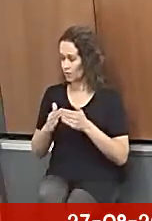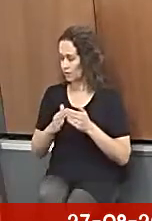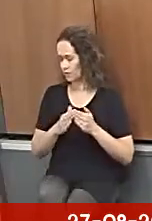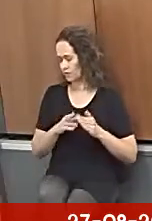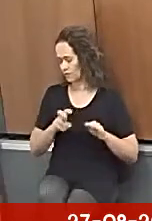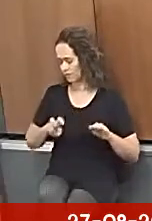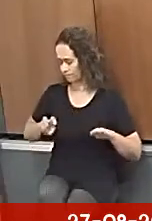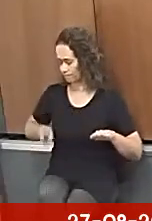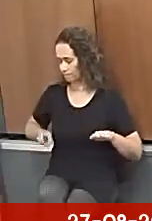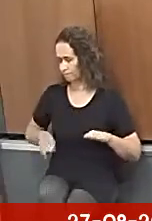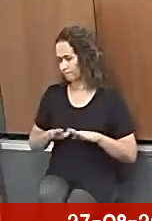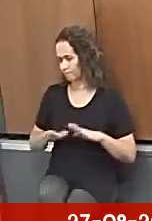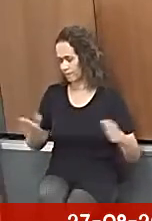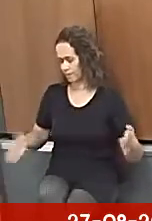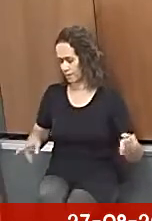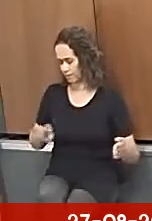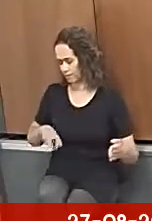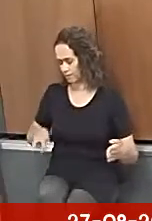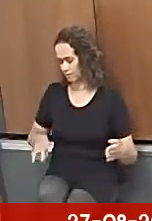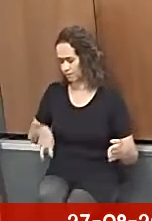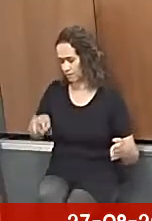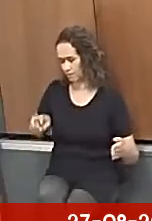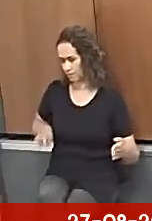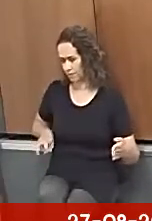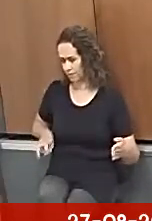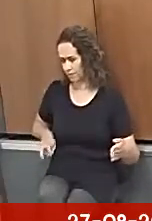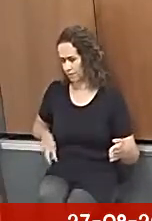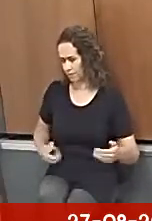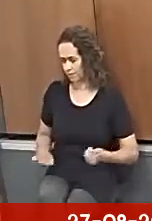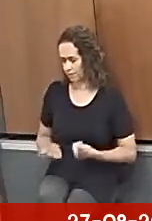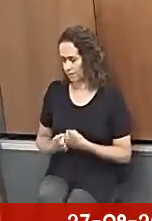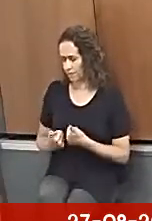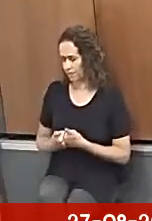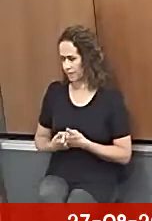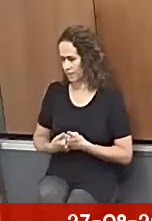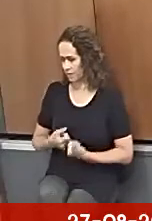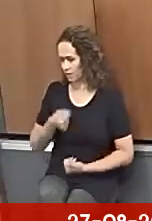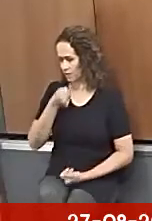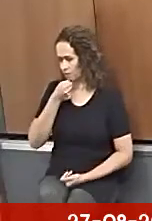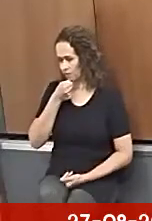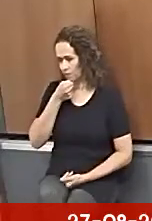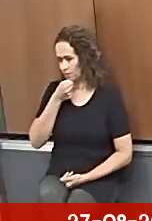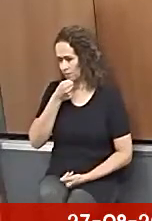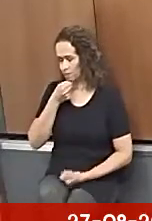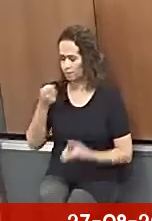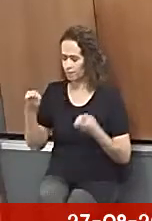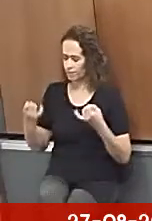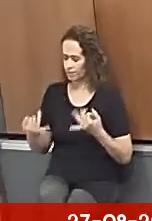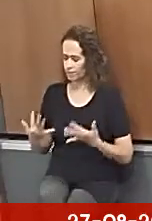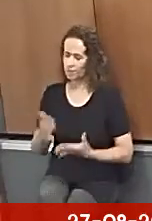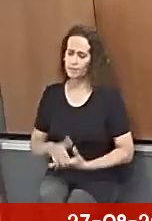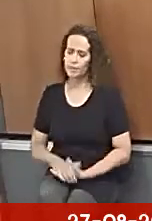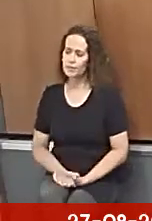só puxar a cadeira porque você fica ali ao lado do microfone você vai participar da composição